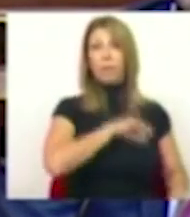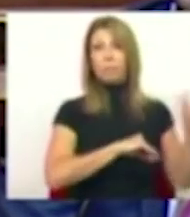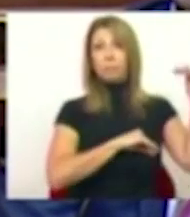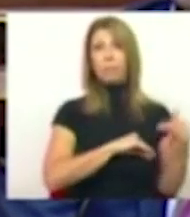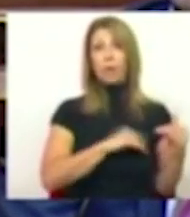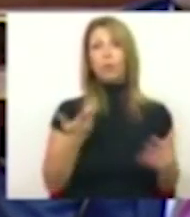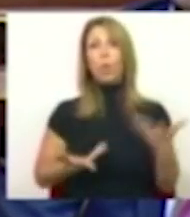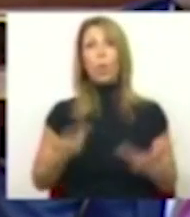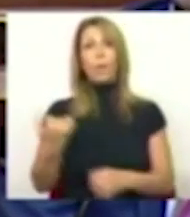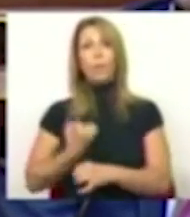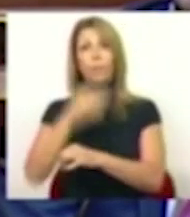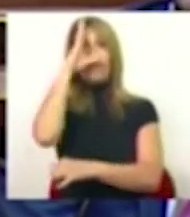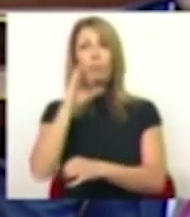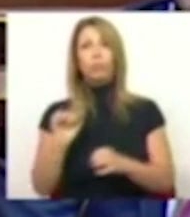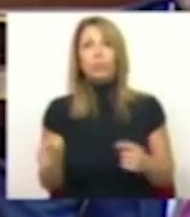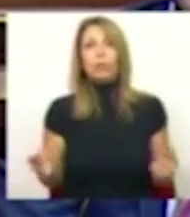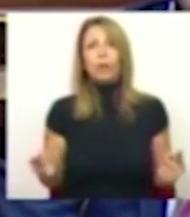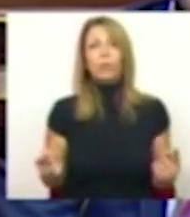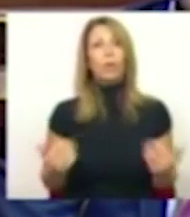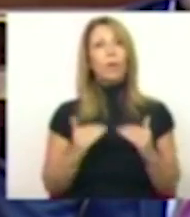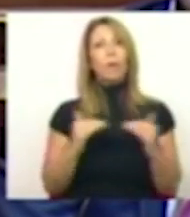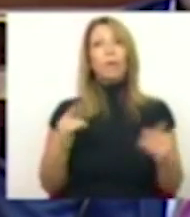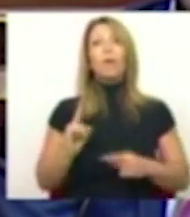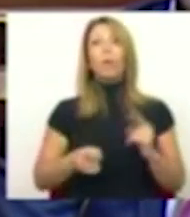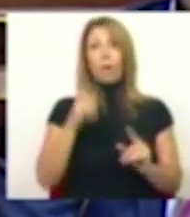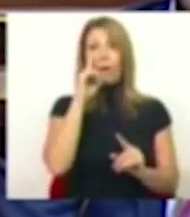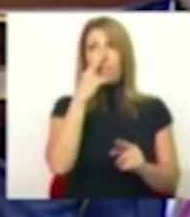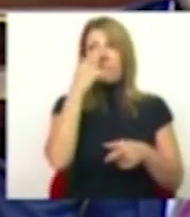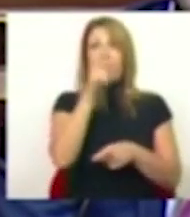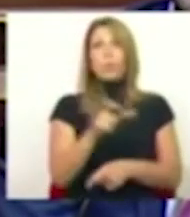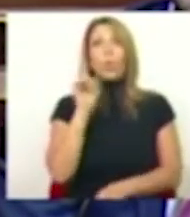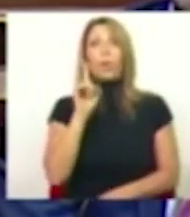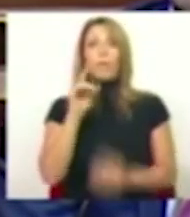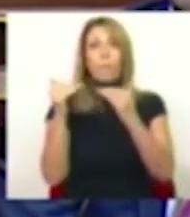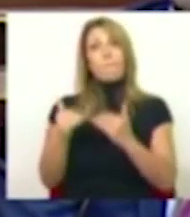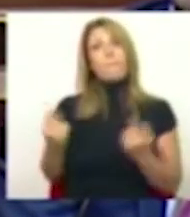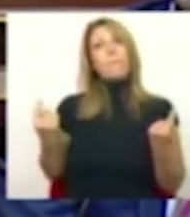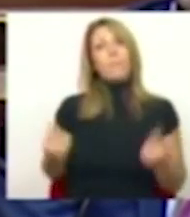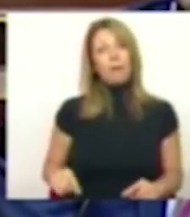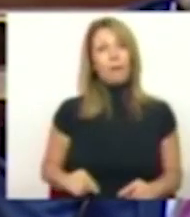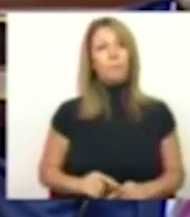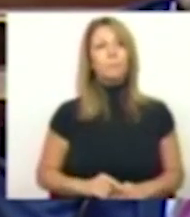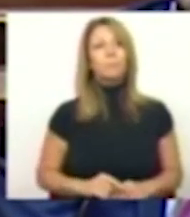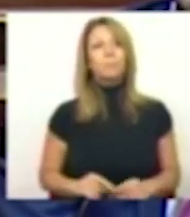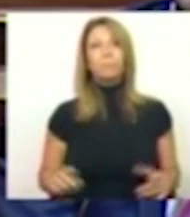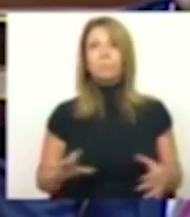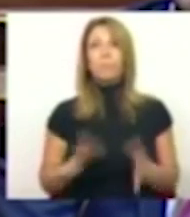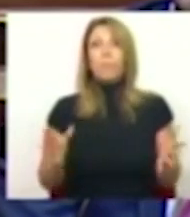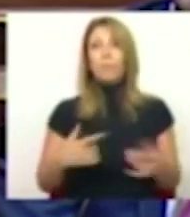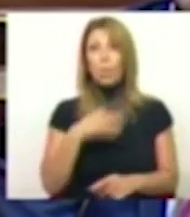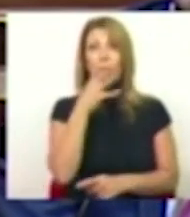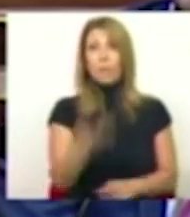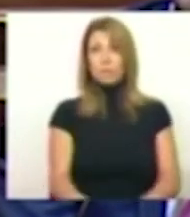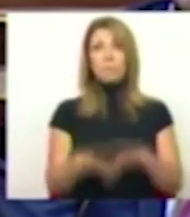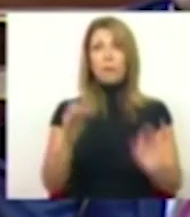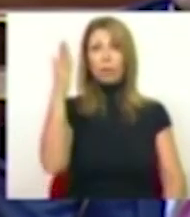função pública ao nível daquilo que são as pessoas com menores qualificações. E como eu disse, não é justo,